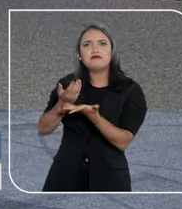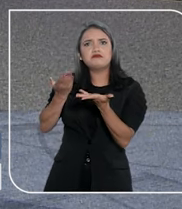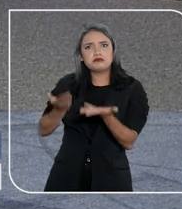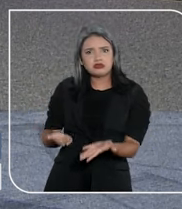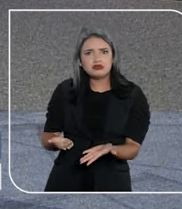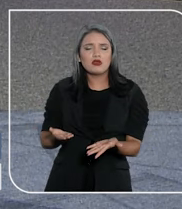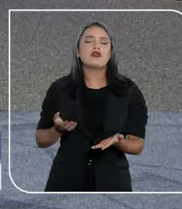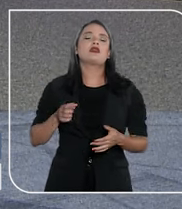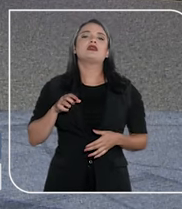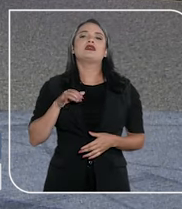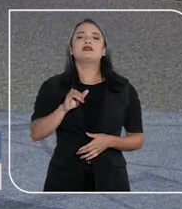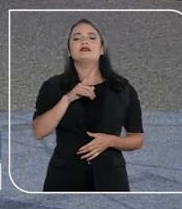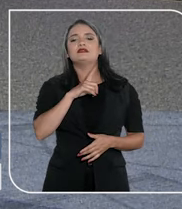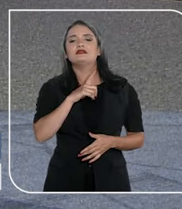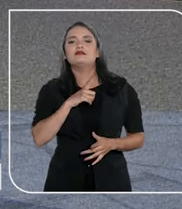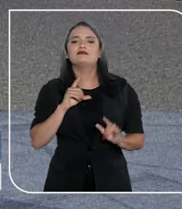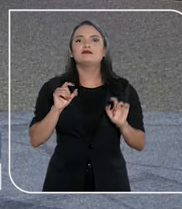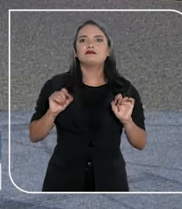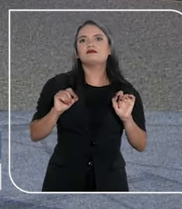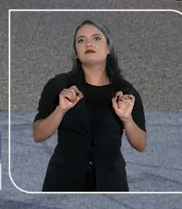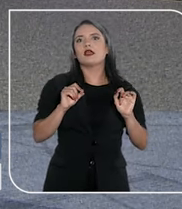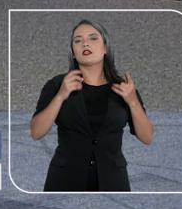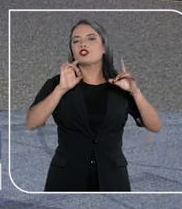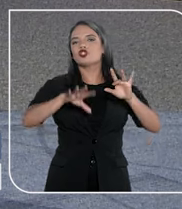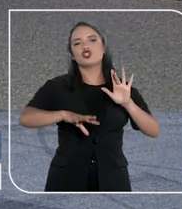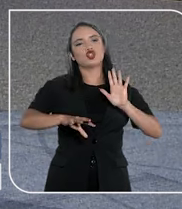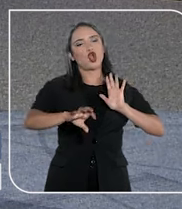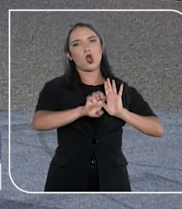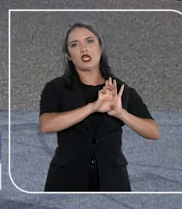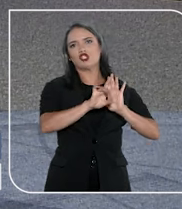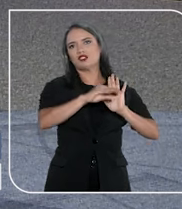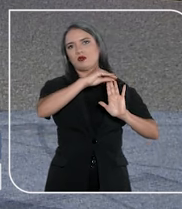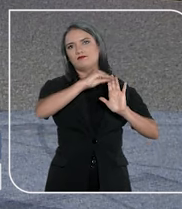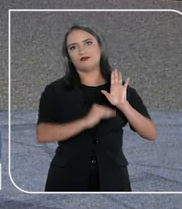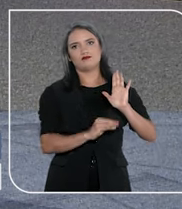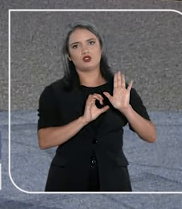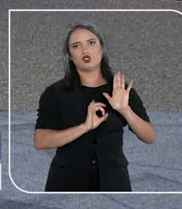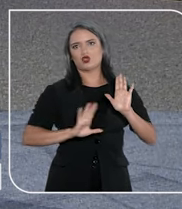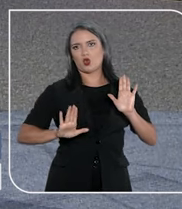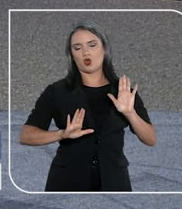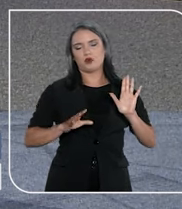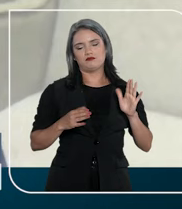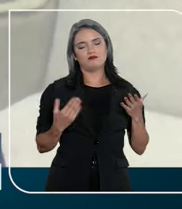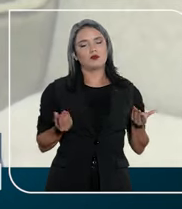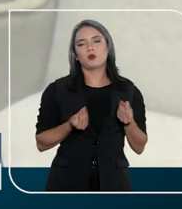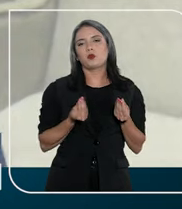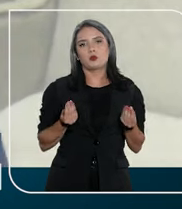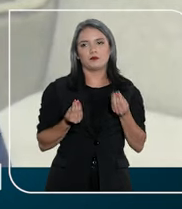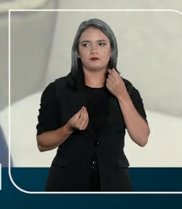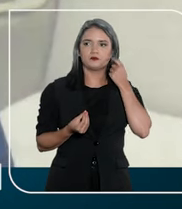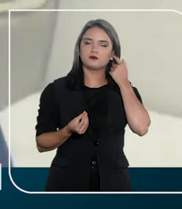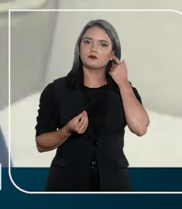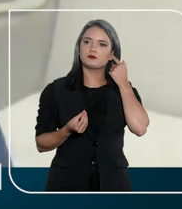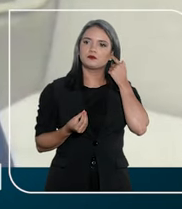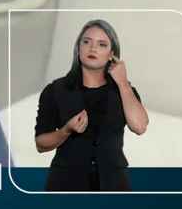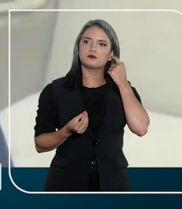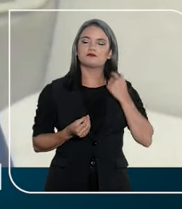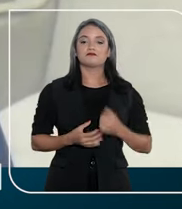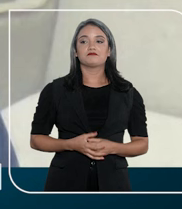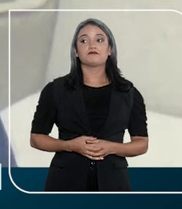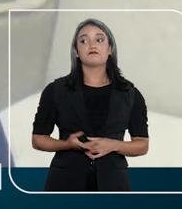seria exaustivo ou apenas um rumo aí, um norte exemplificativo? Uma pergunta